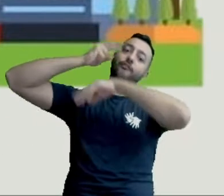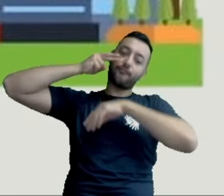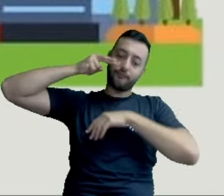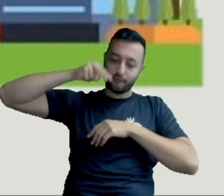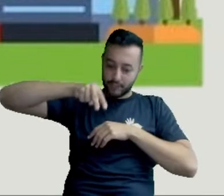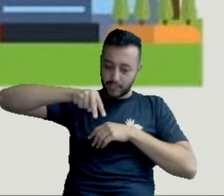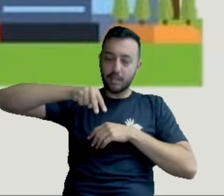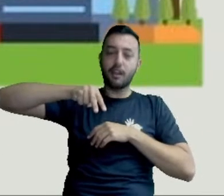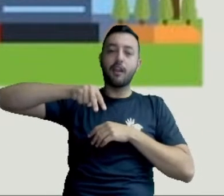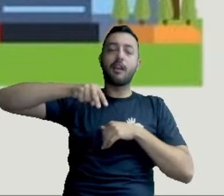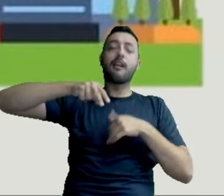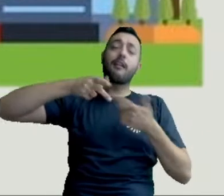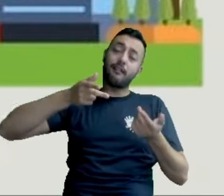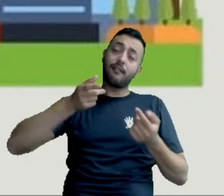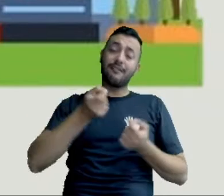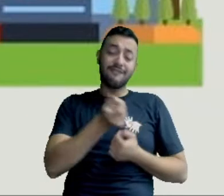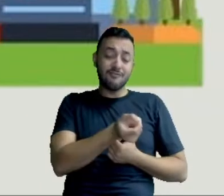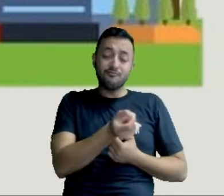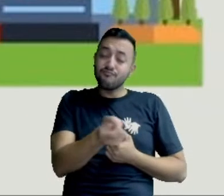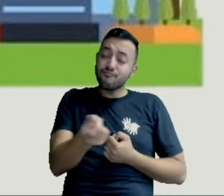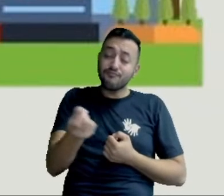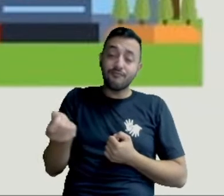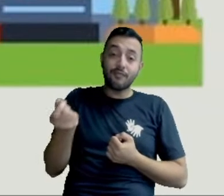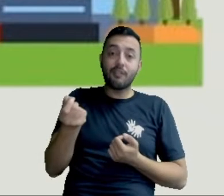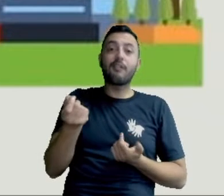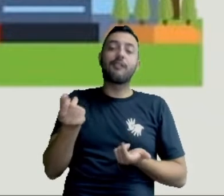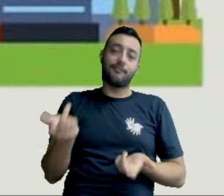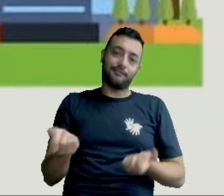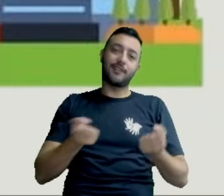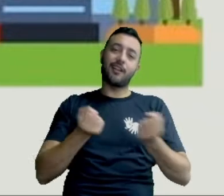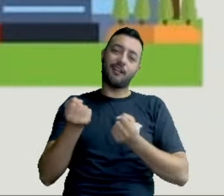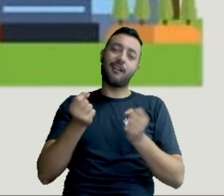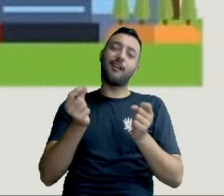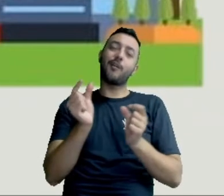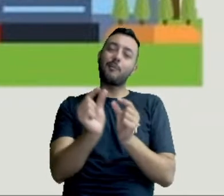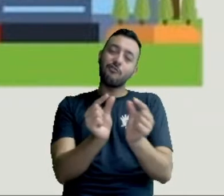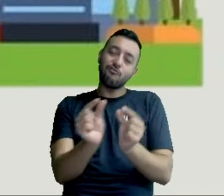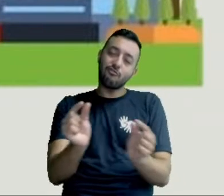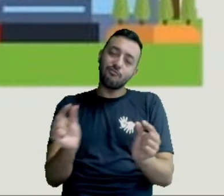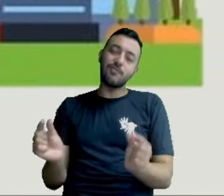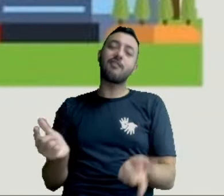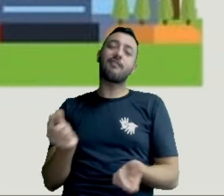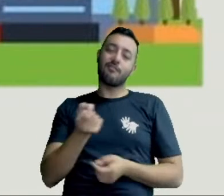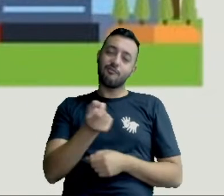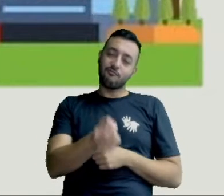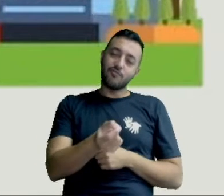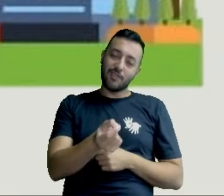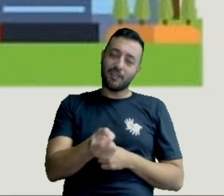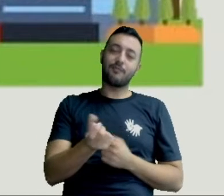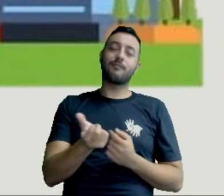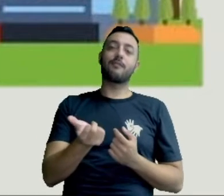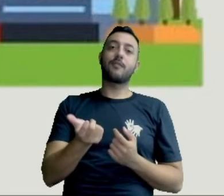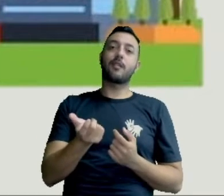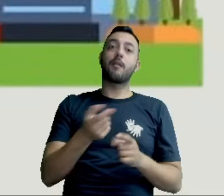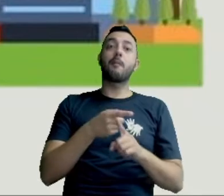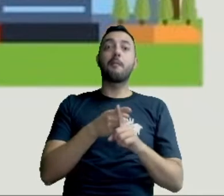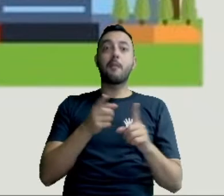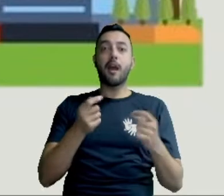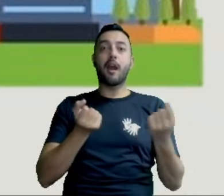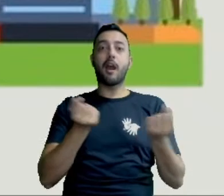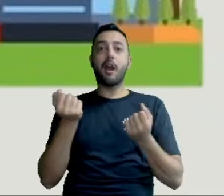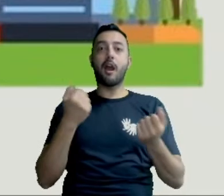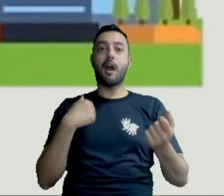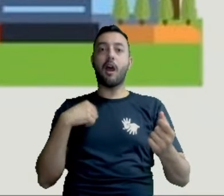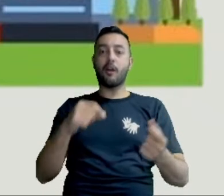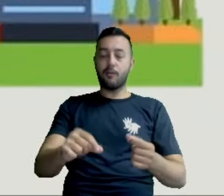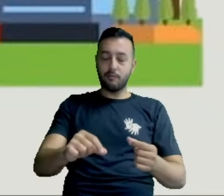corpo material, tá? Um ponto material, aliás. Então é um corpo pequeno, aqui é um corpo extenso. A